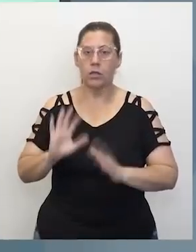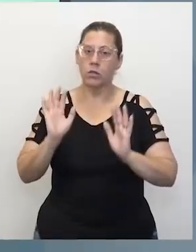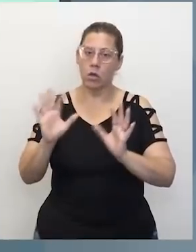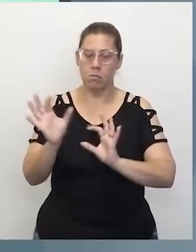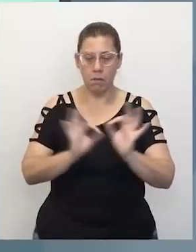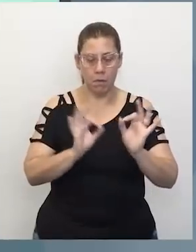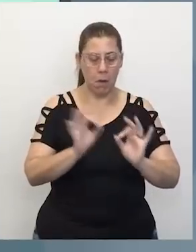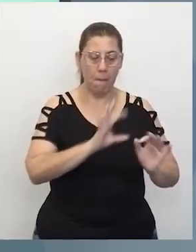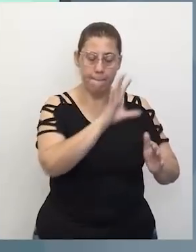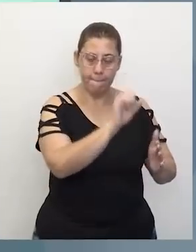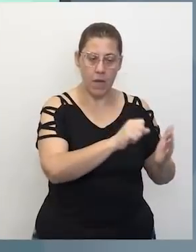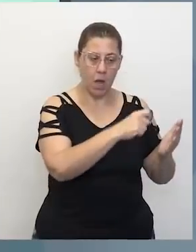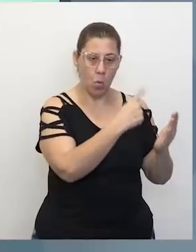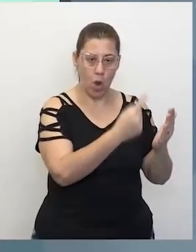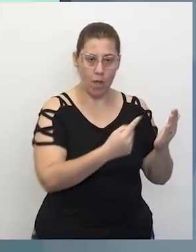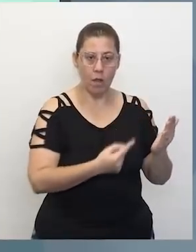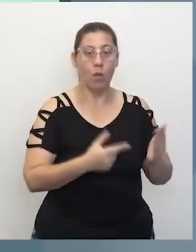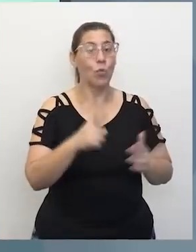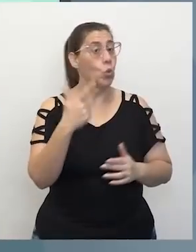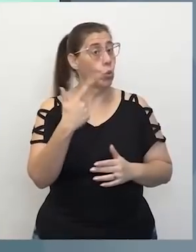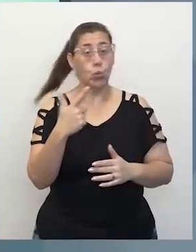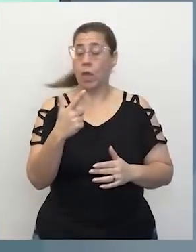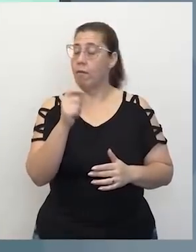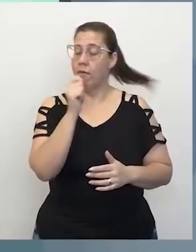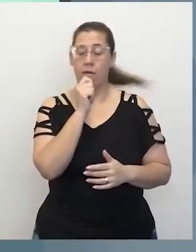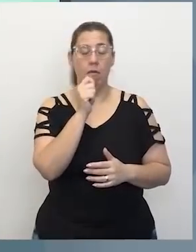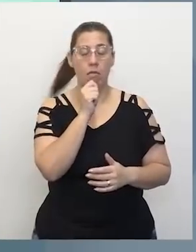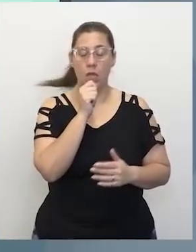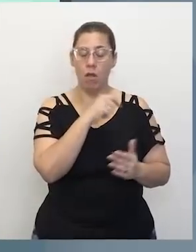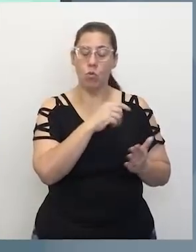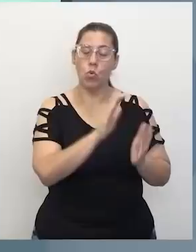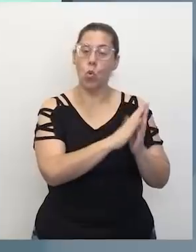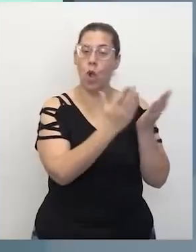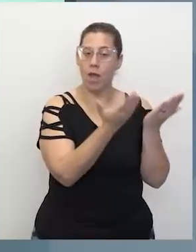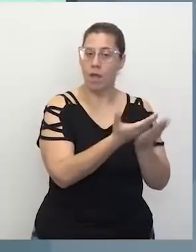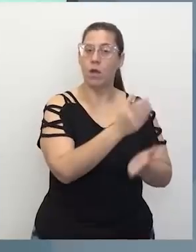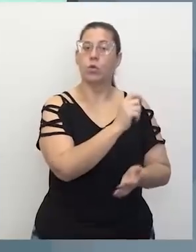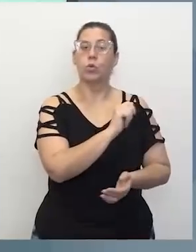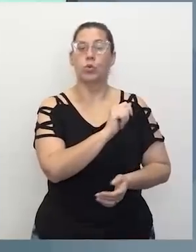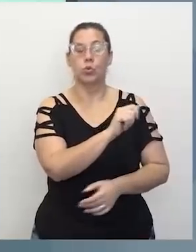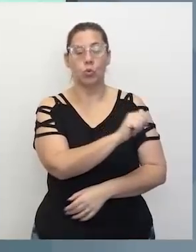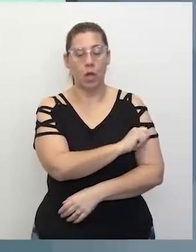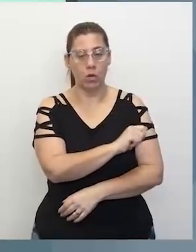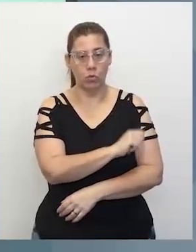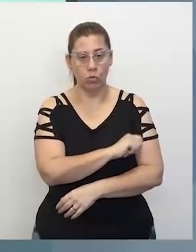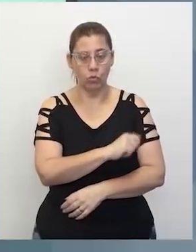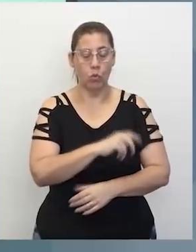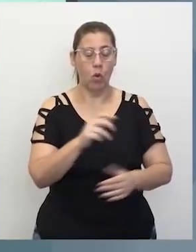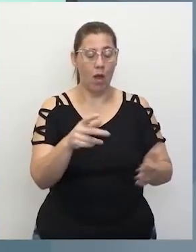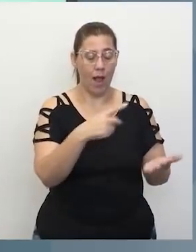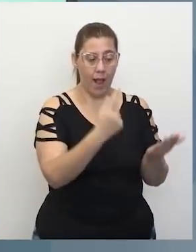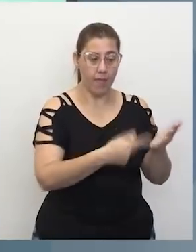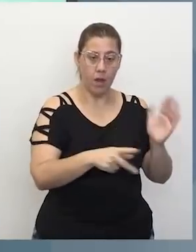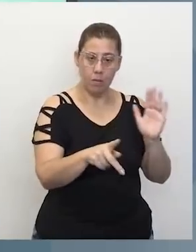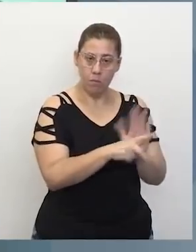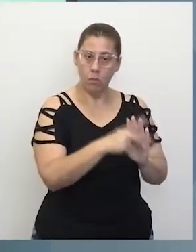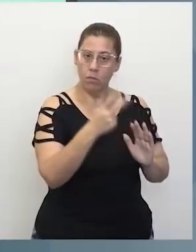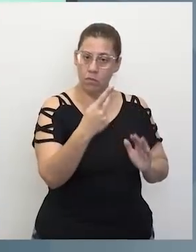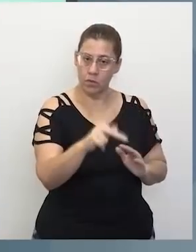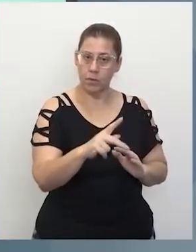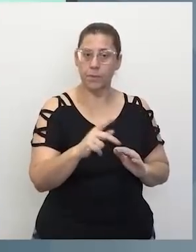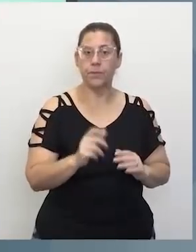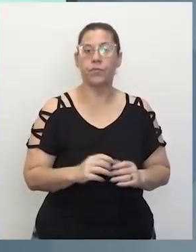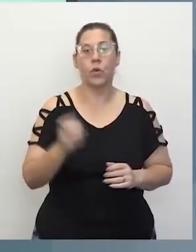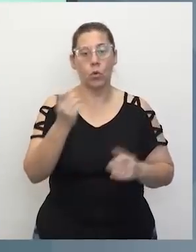aí seu caderno, não está no caderno do aluno de vocês, tá? Vocês vão fazer no caderno mesmo, beleza? Então, a maior parte do tempo, o slide